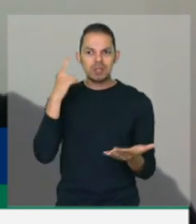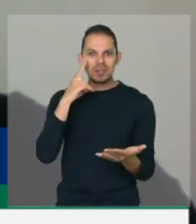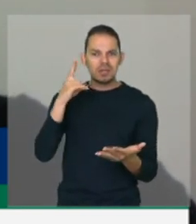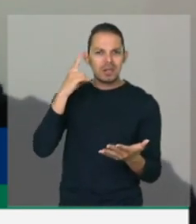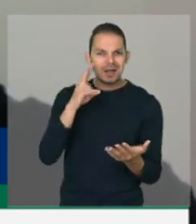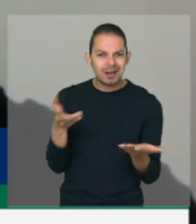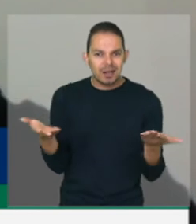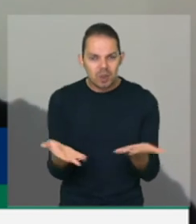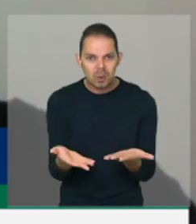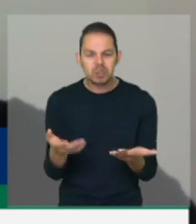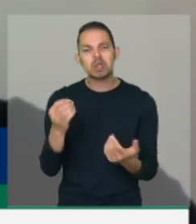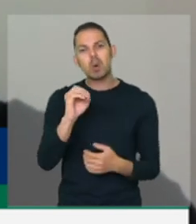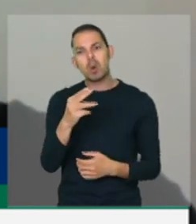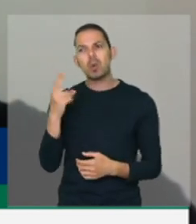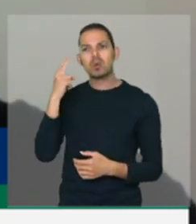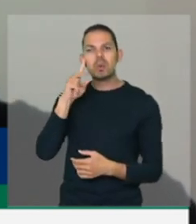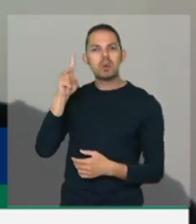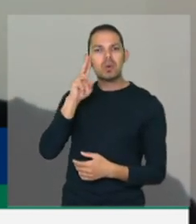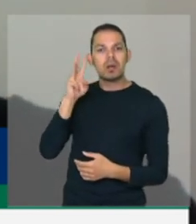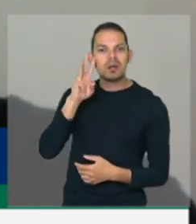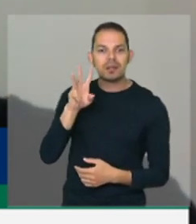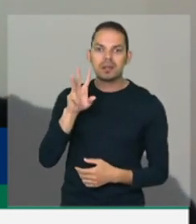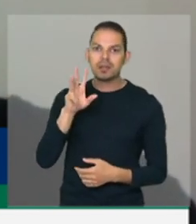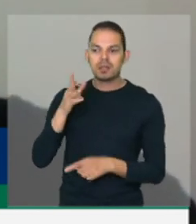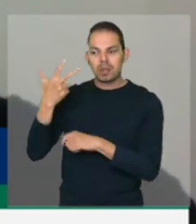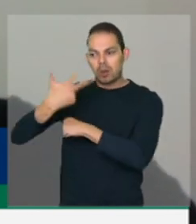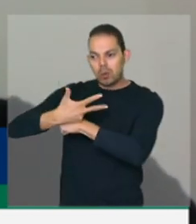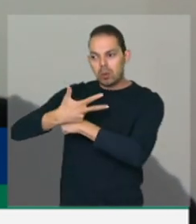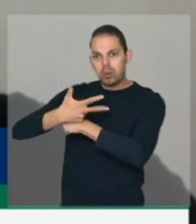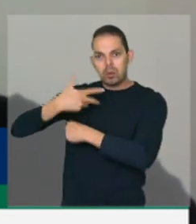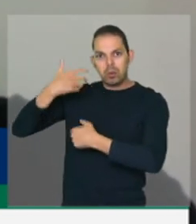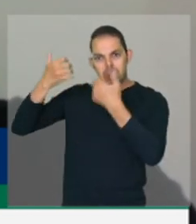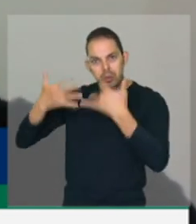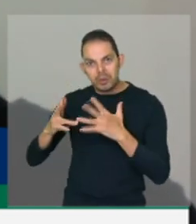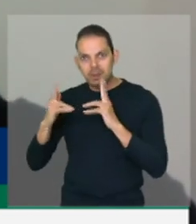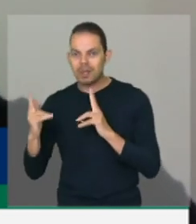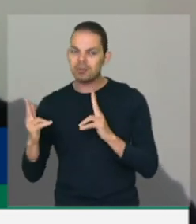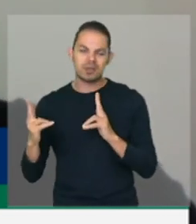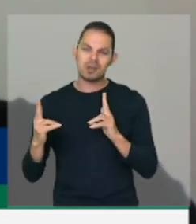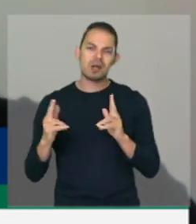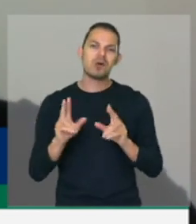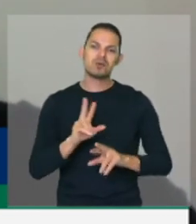da fala, 3 dias depois da fala, com certeza eu não estaria naquele tom. Mas talvez